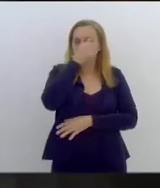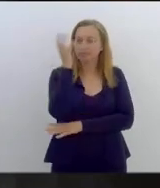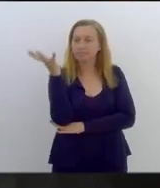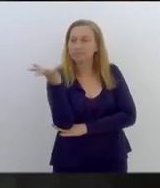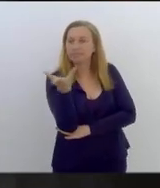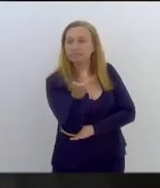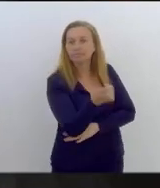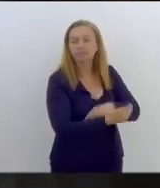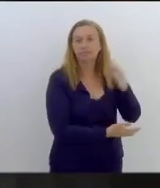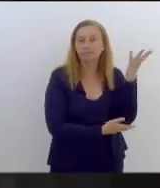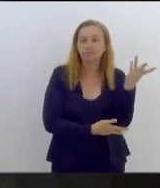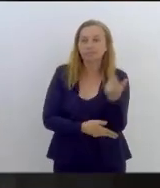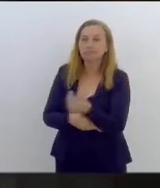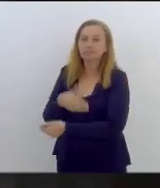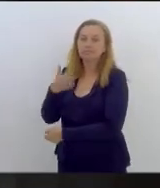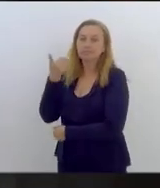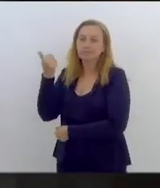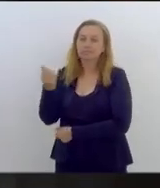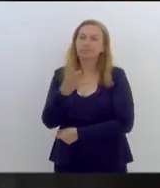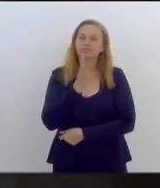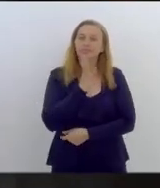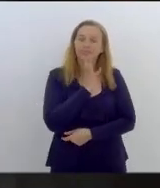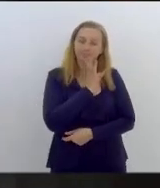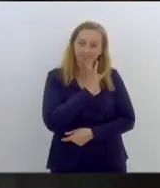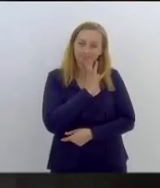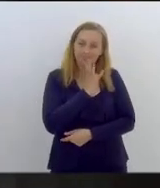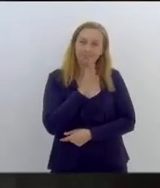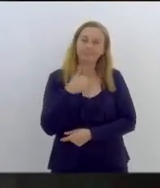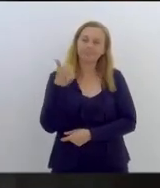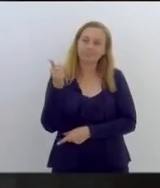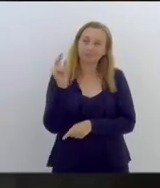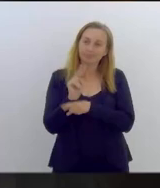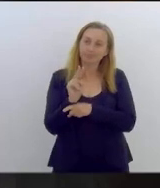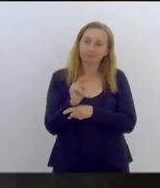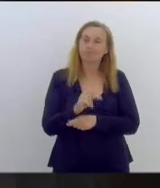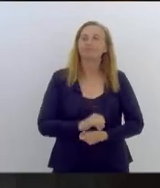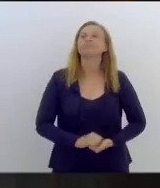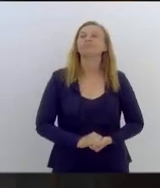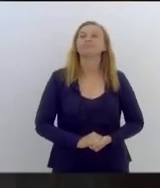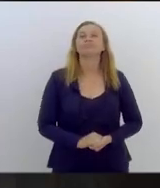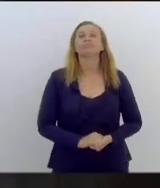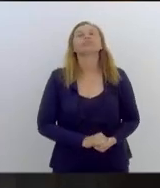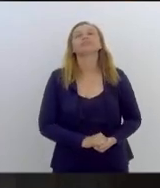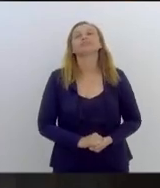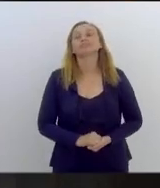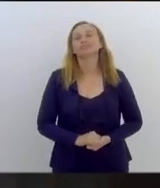natureza e, assim, melhor conhecê-las, melhor protegê-las.